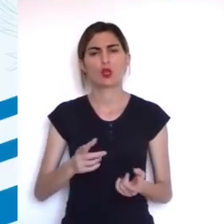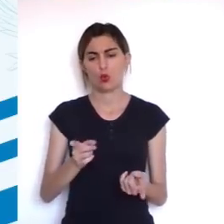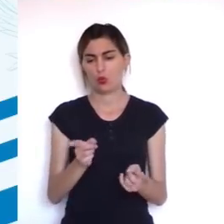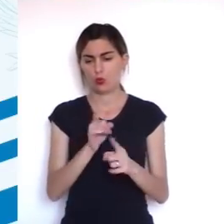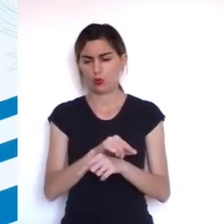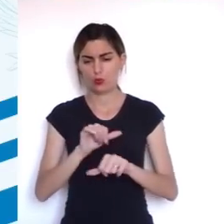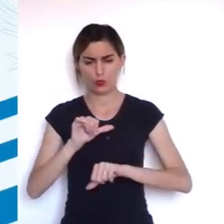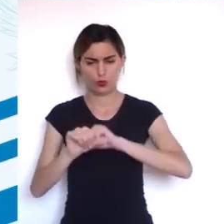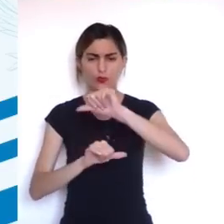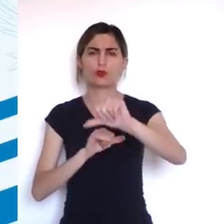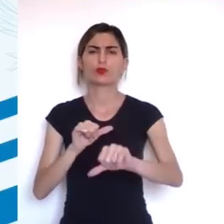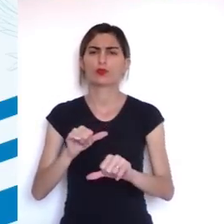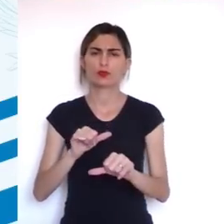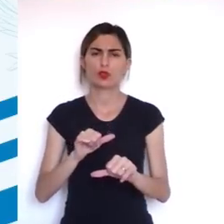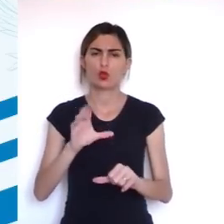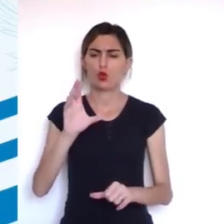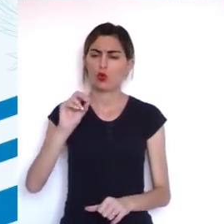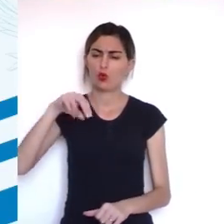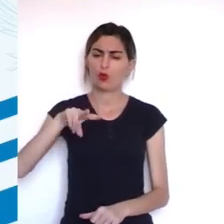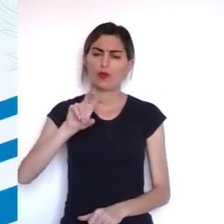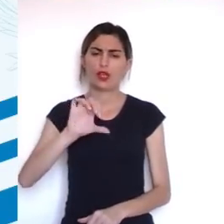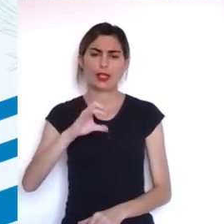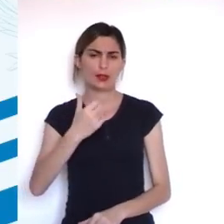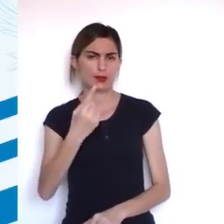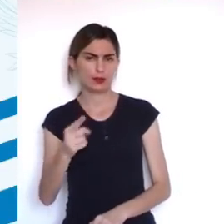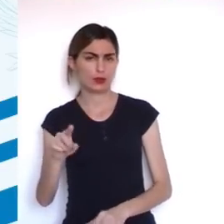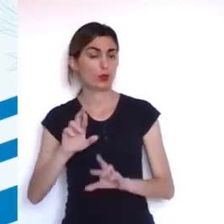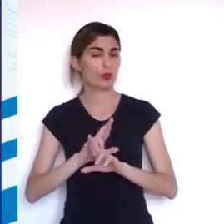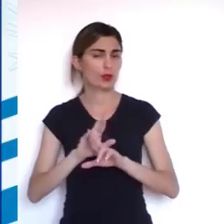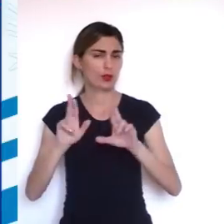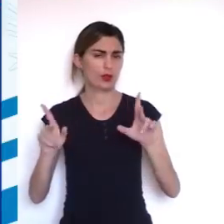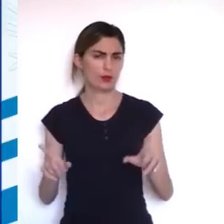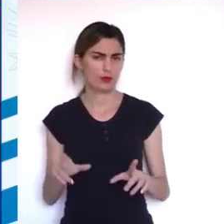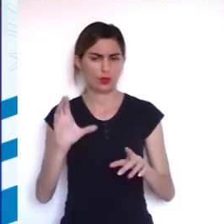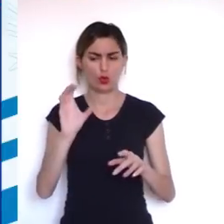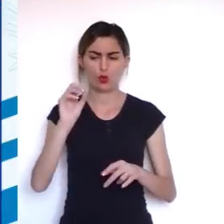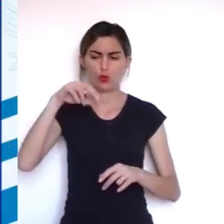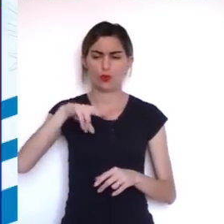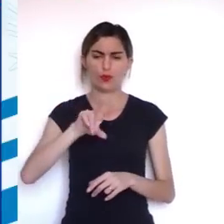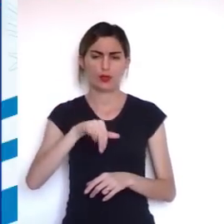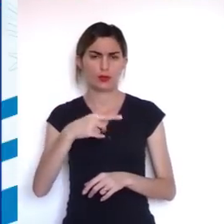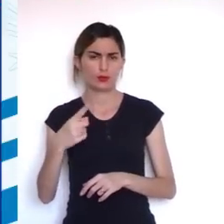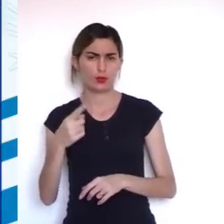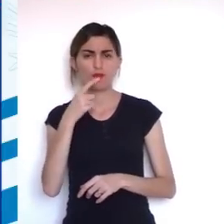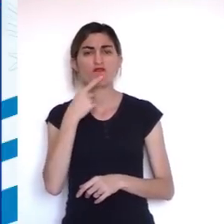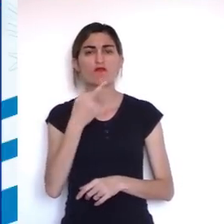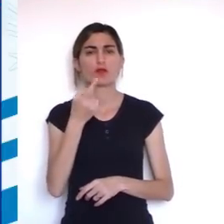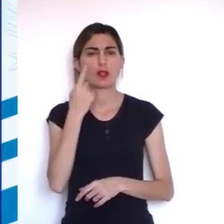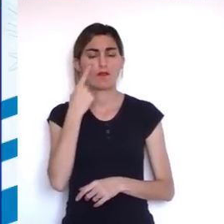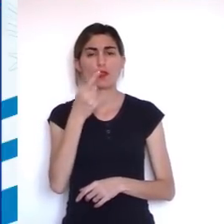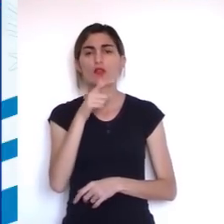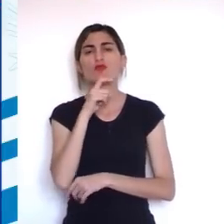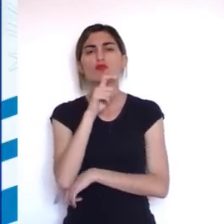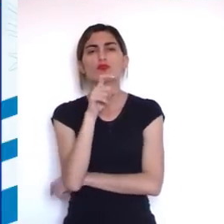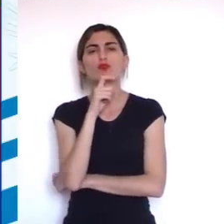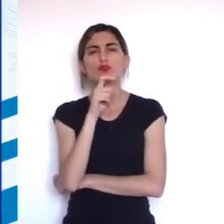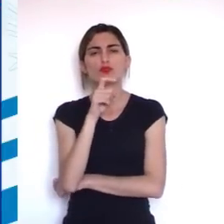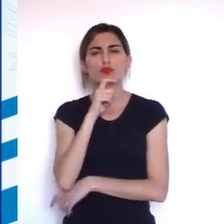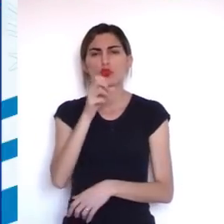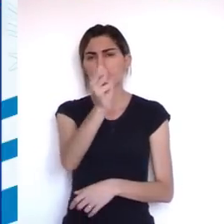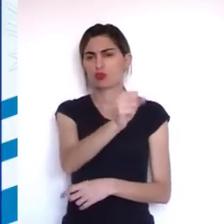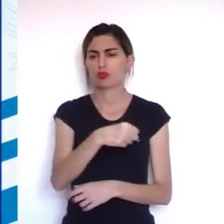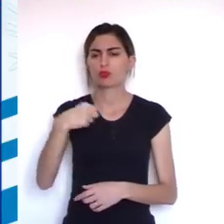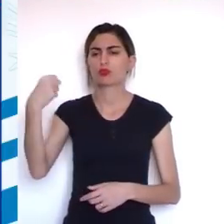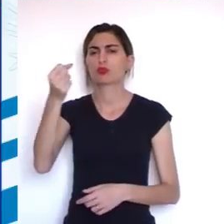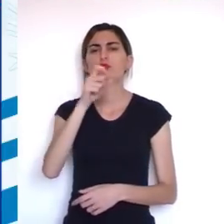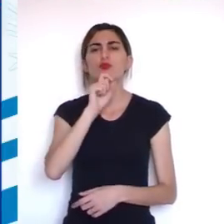de convecção, já é bem diferente, né? A convecção, você vê aí a geladeira, né? O que é